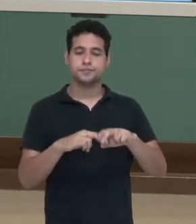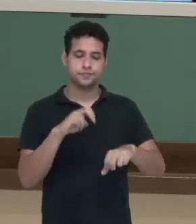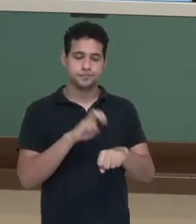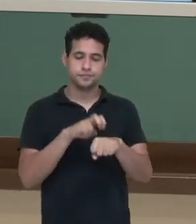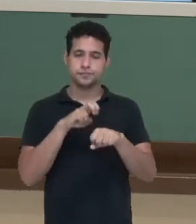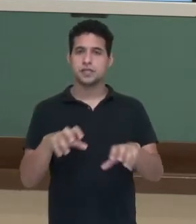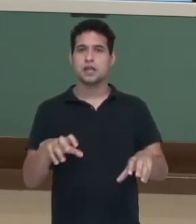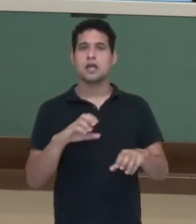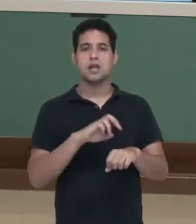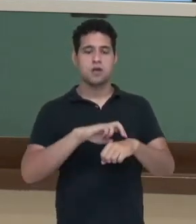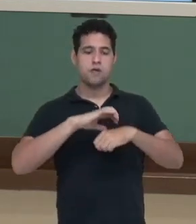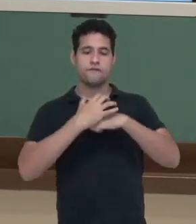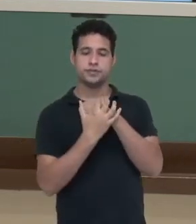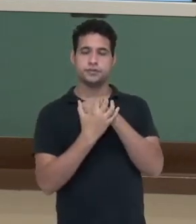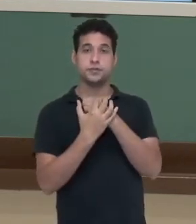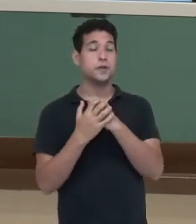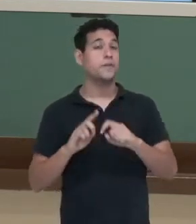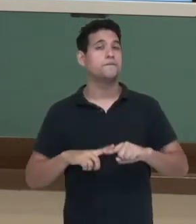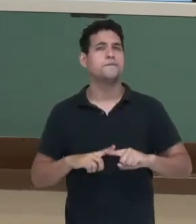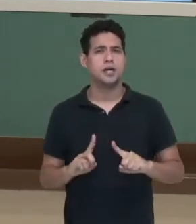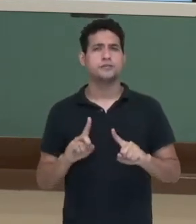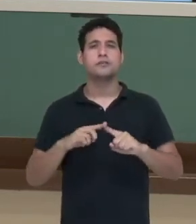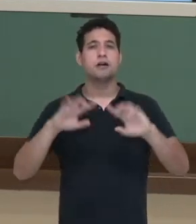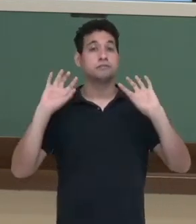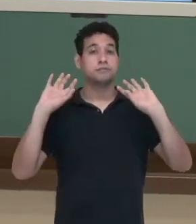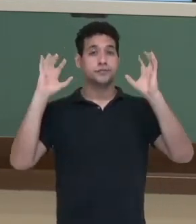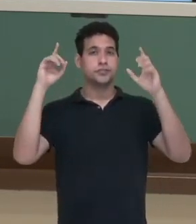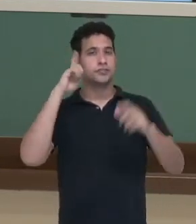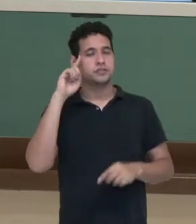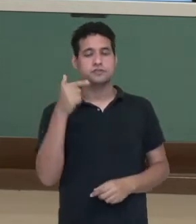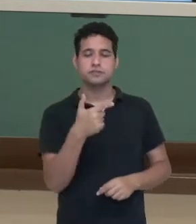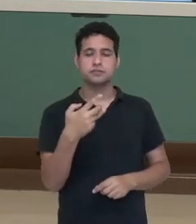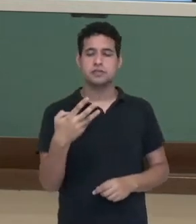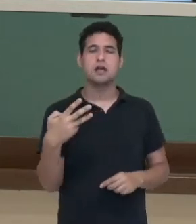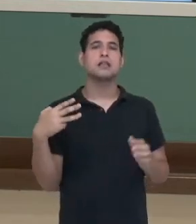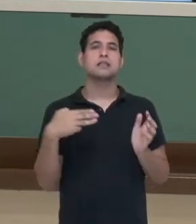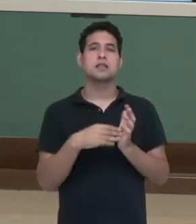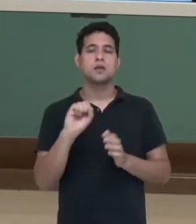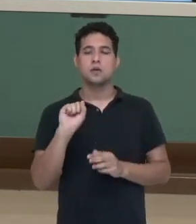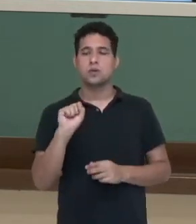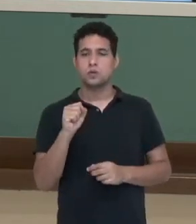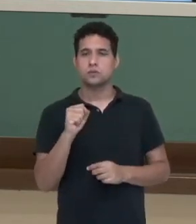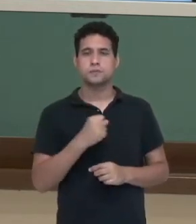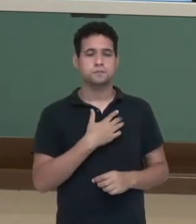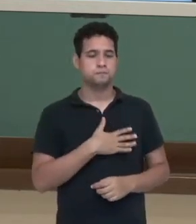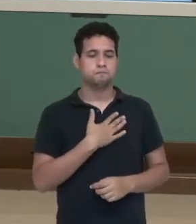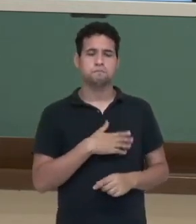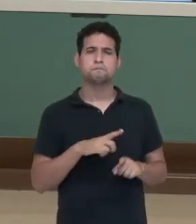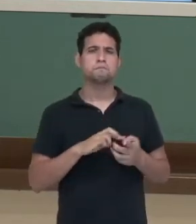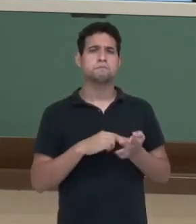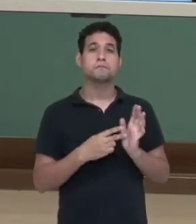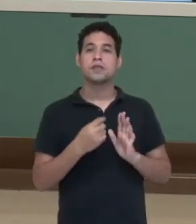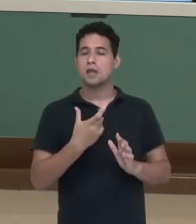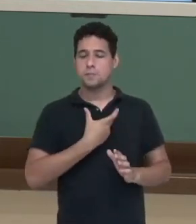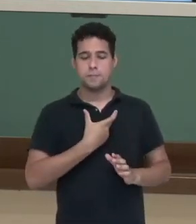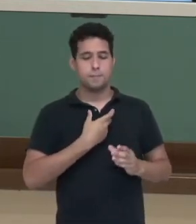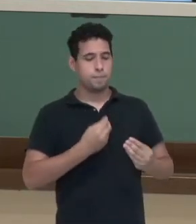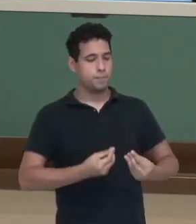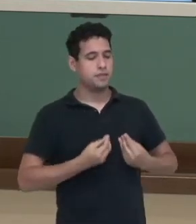do Covid. E foi celebrado dia 23 a dia 8 de agosto e foi entregue